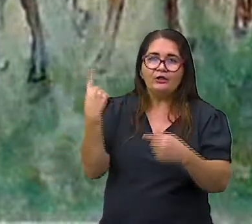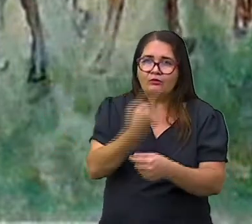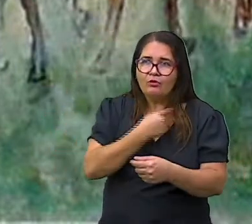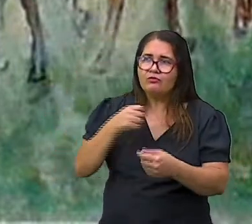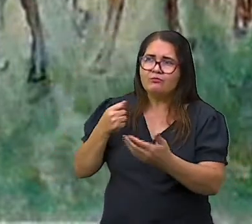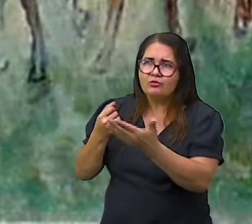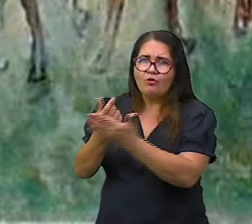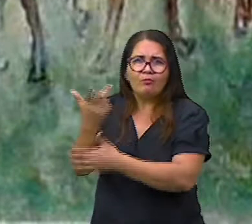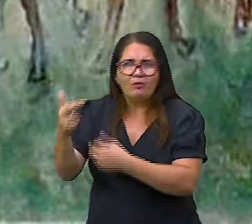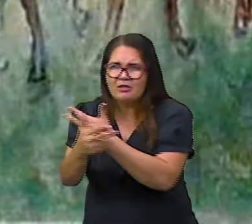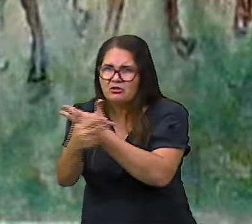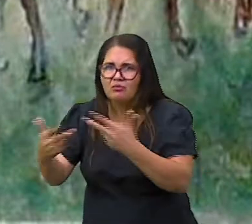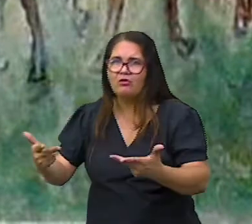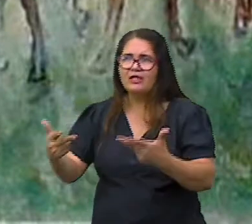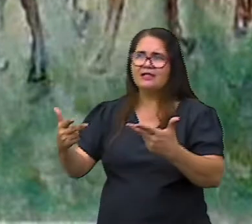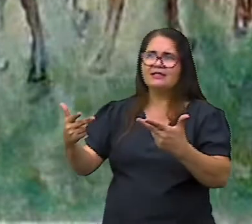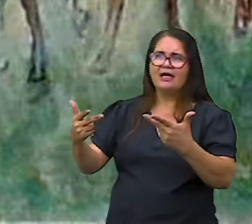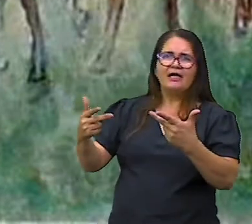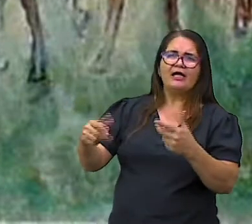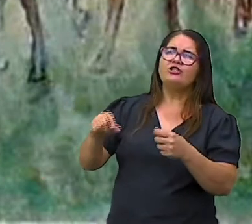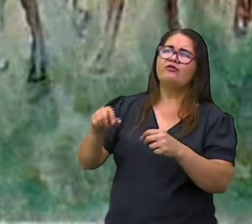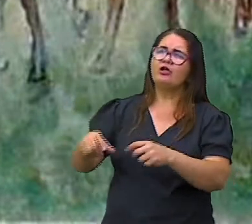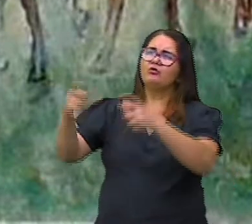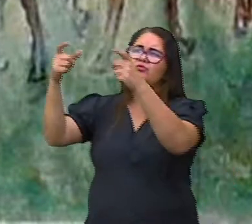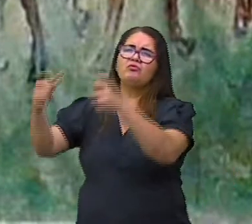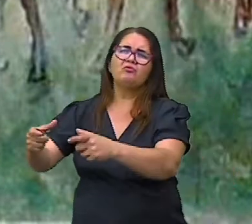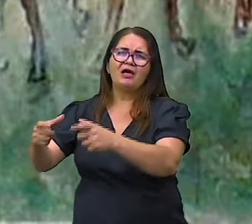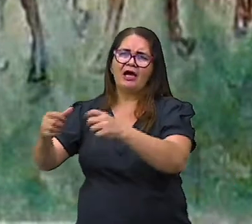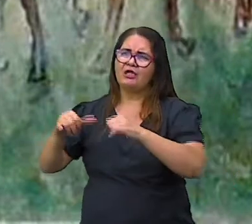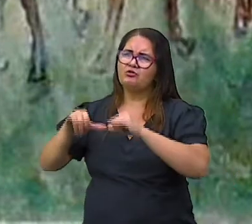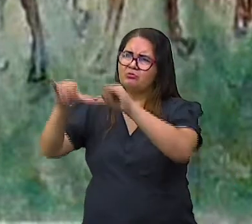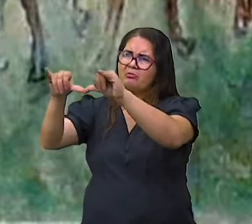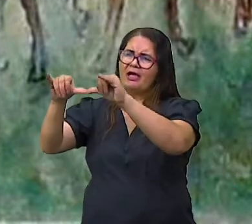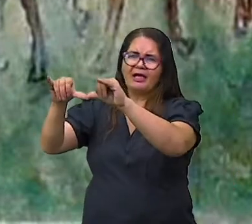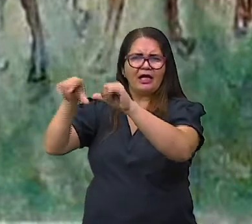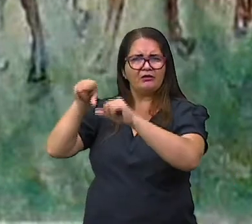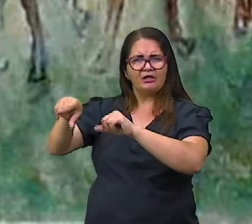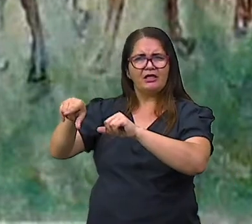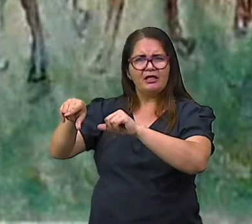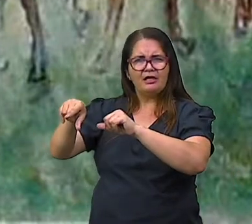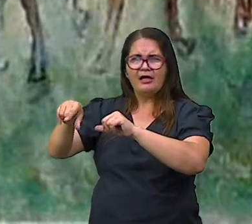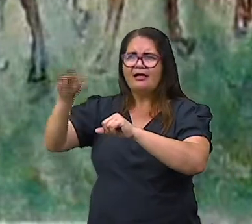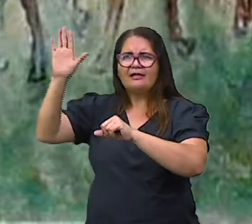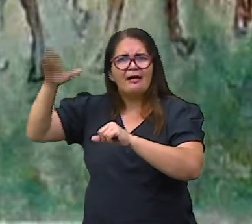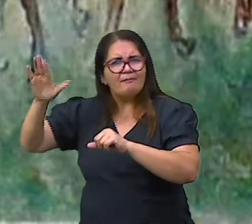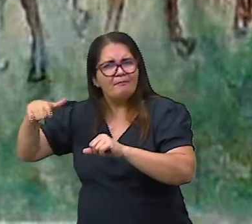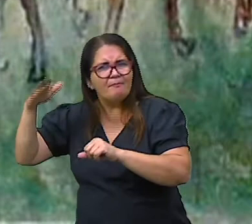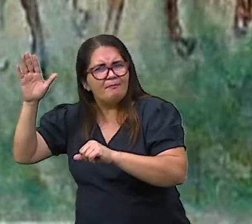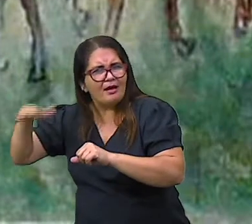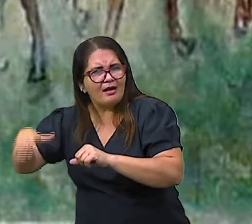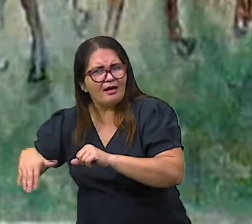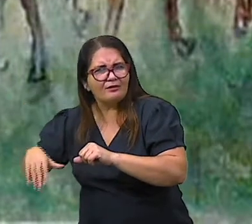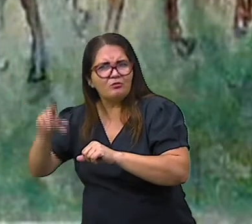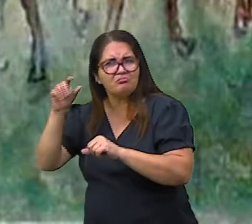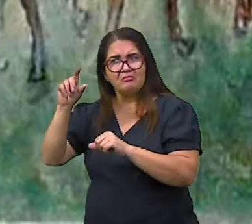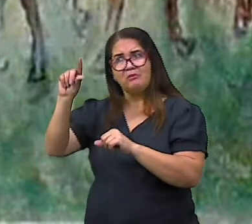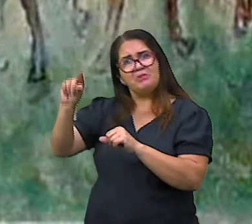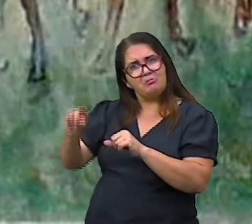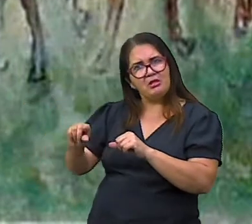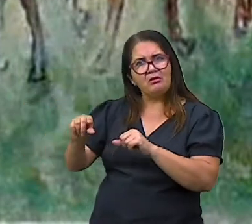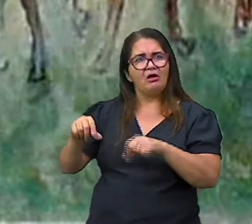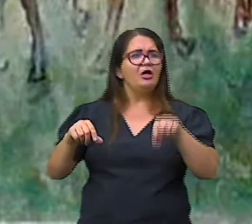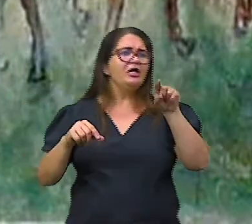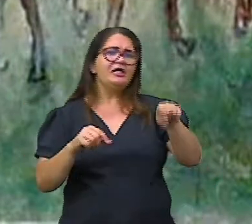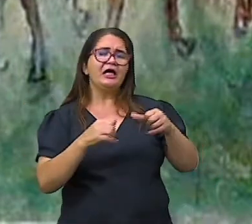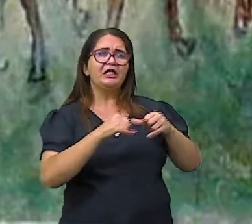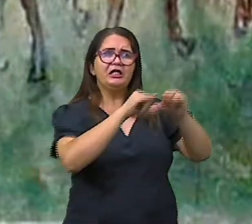impostos, e eles chegam às gôndolas dos supermercados ou às prateleiras dos supermercados num preço menor. Isso